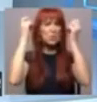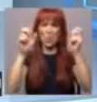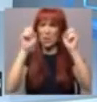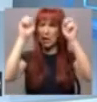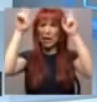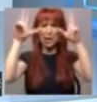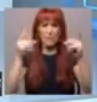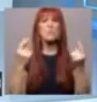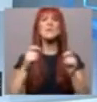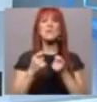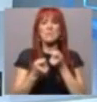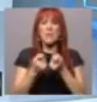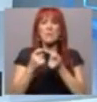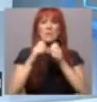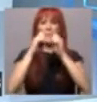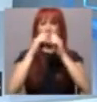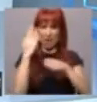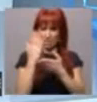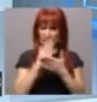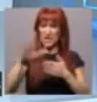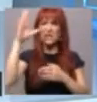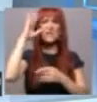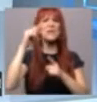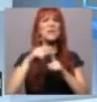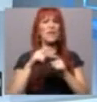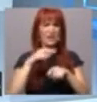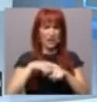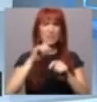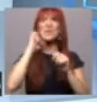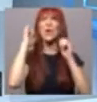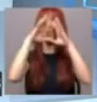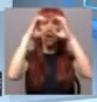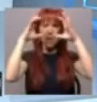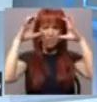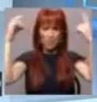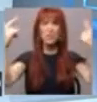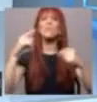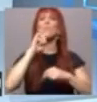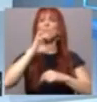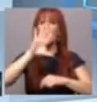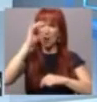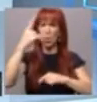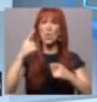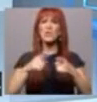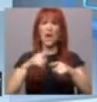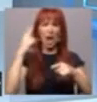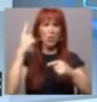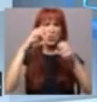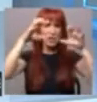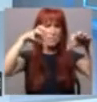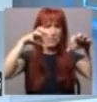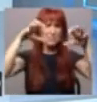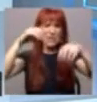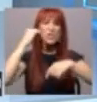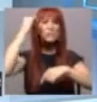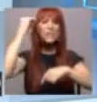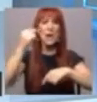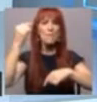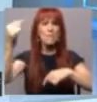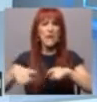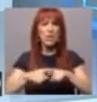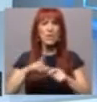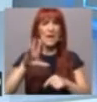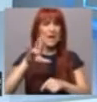limpo, mas gradualmente a partir da tarde vamos ter períodos de céu muito nublado, a possibilidade já de ocorrência de alguns aguaceiros, em especial nas regiões